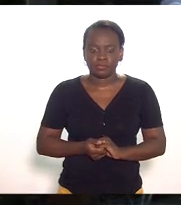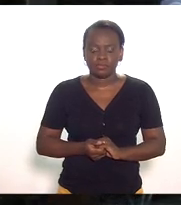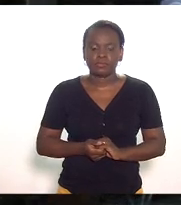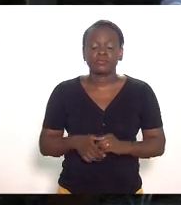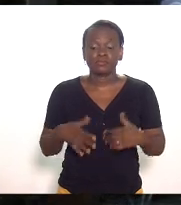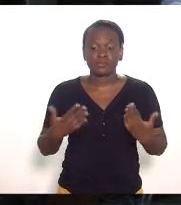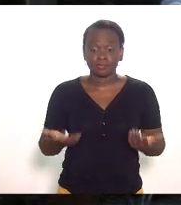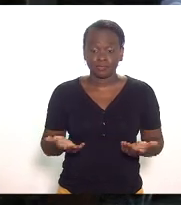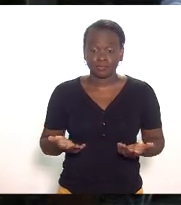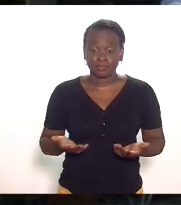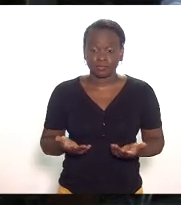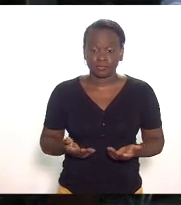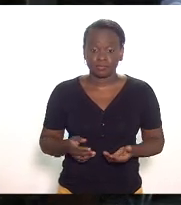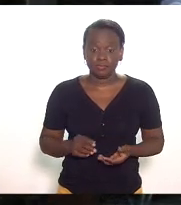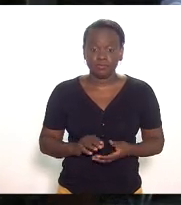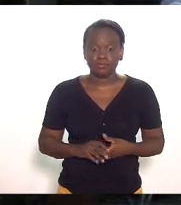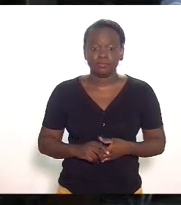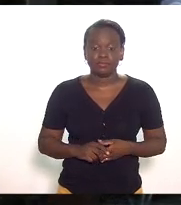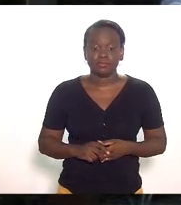Então,